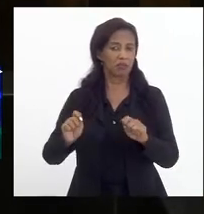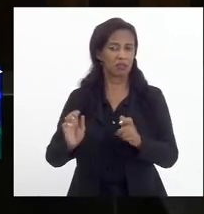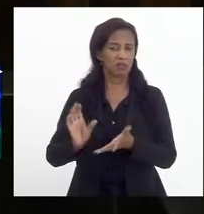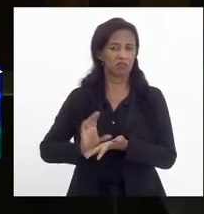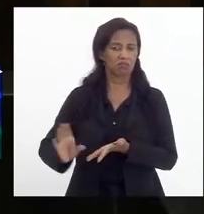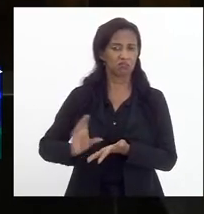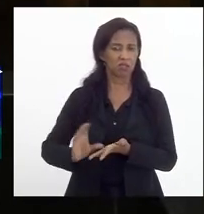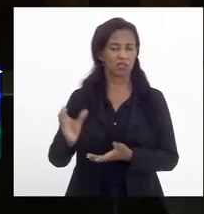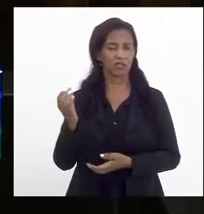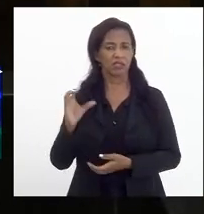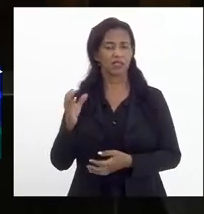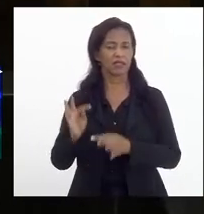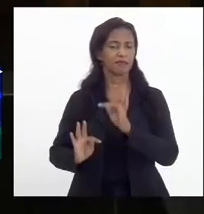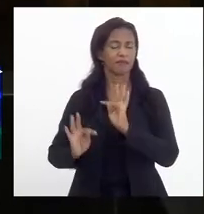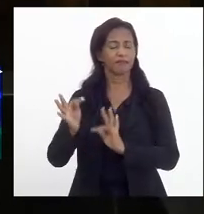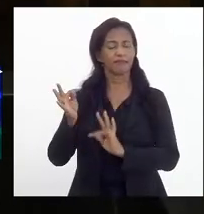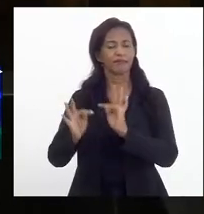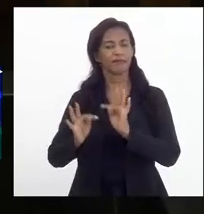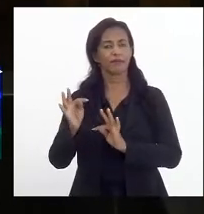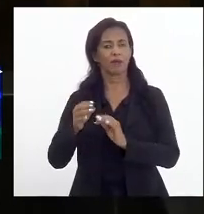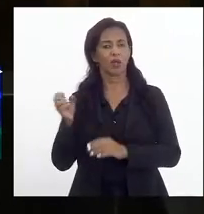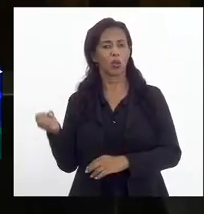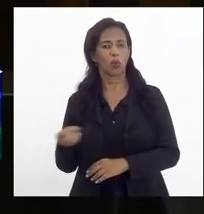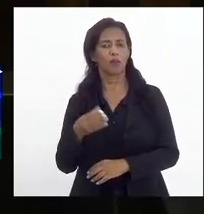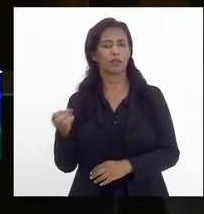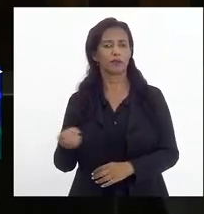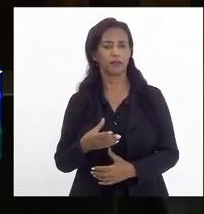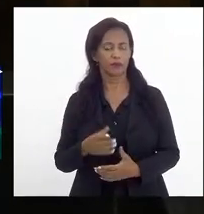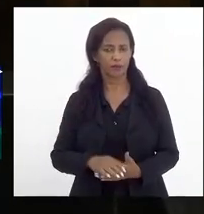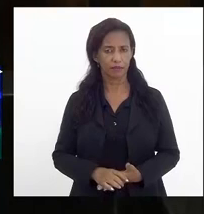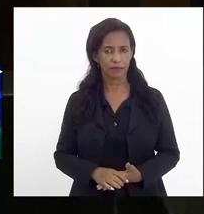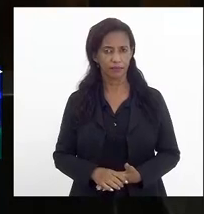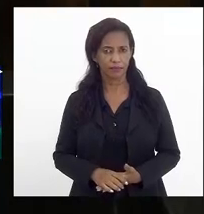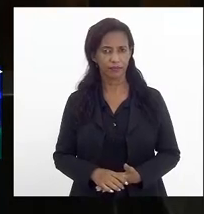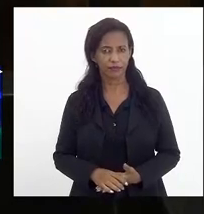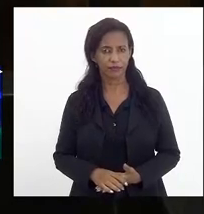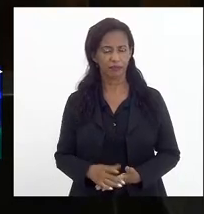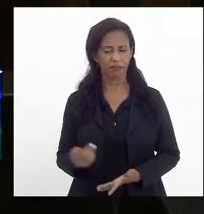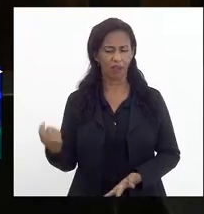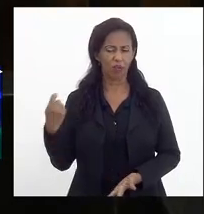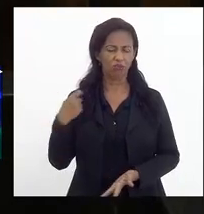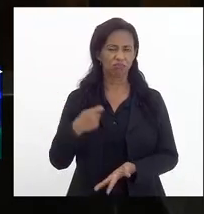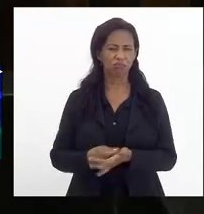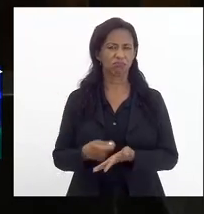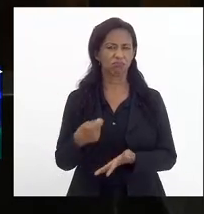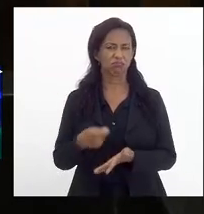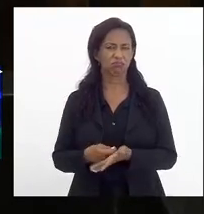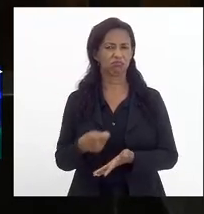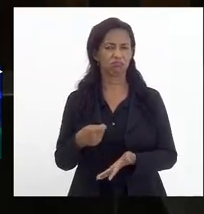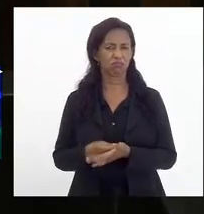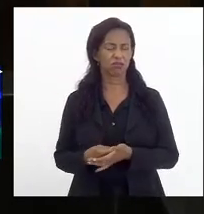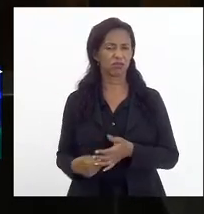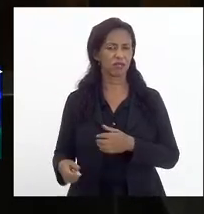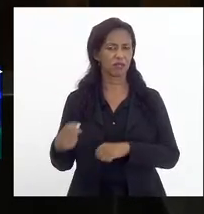em Ciência e Tecnologia inovação Esse é um duro retrato